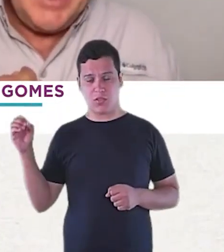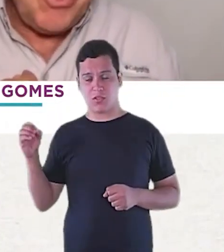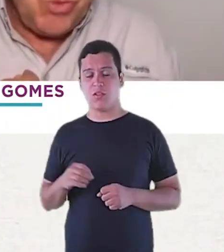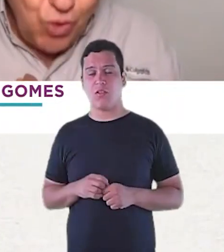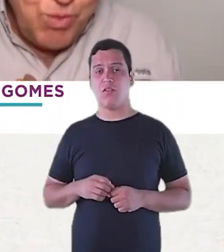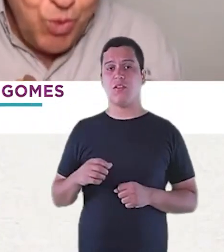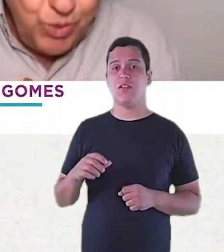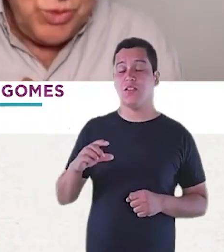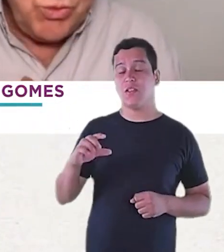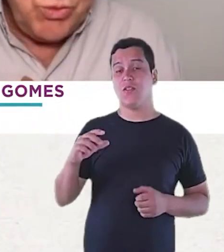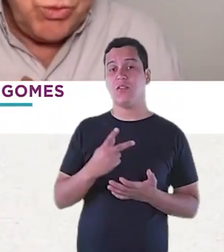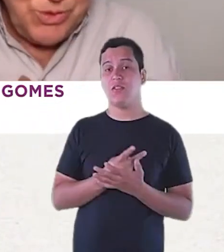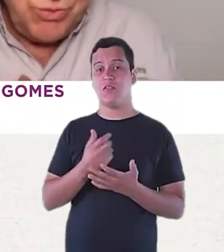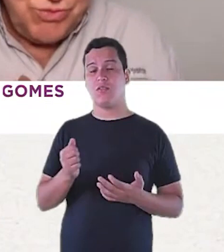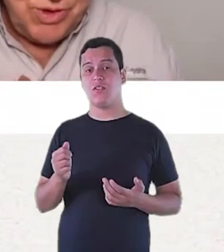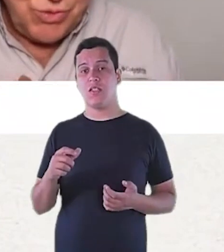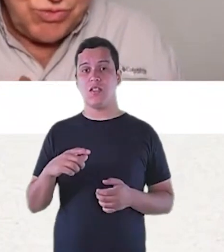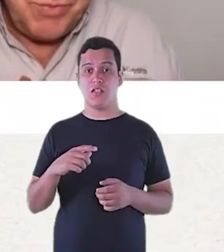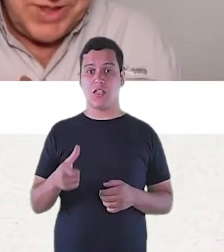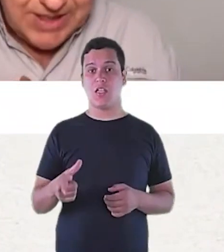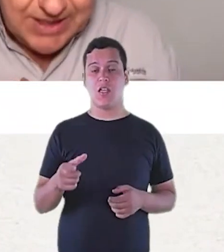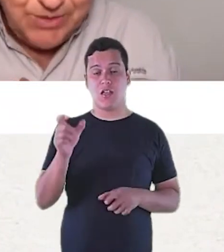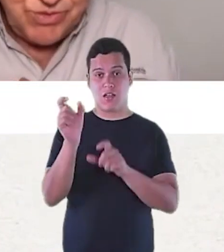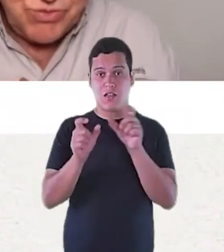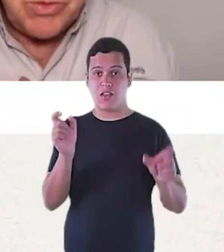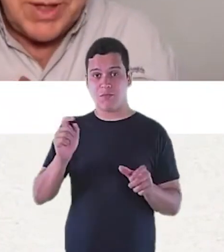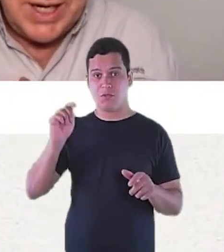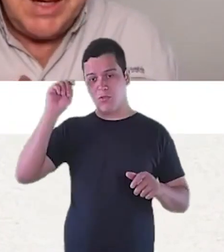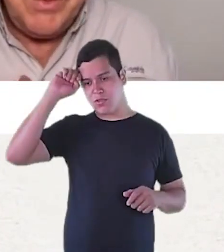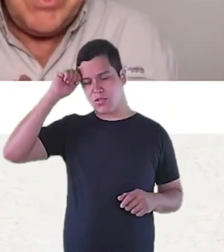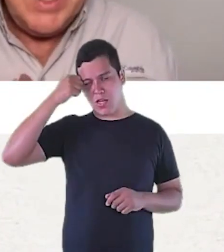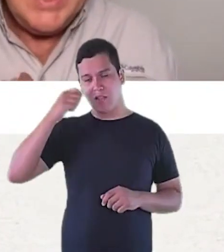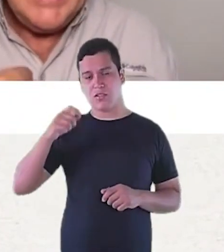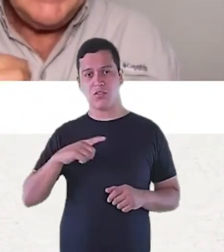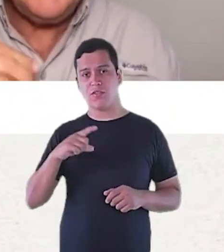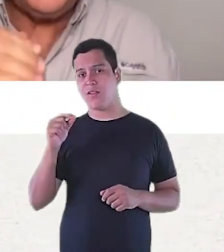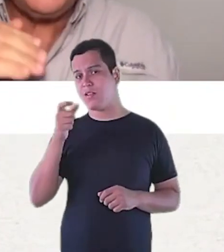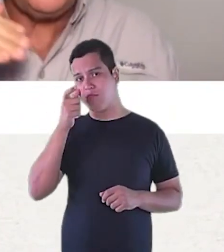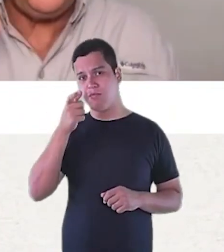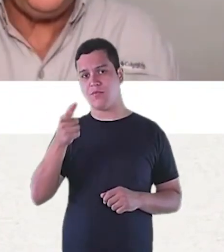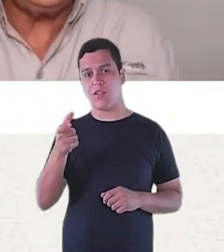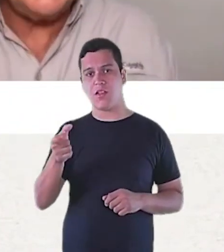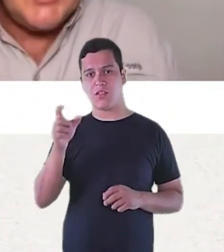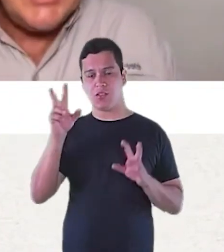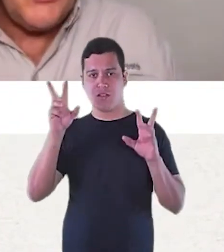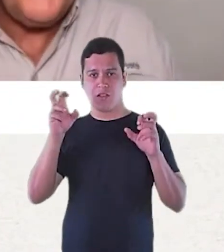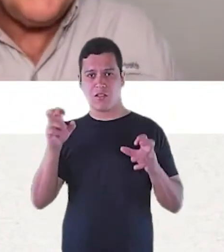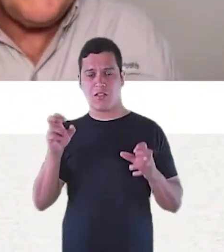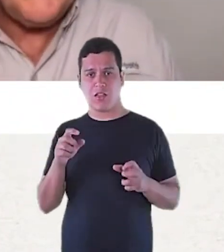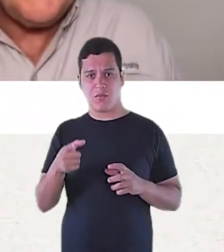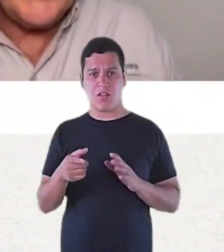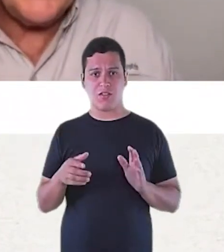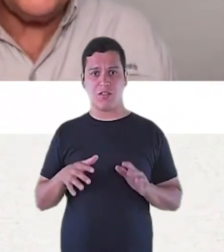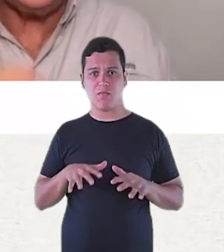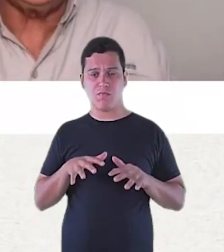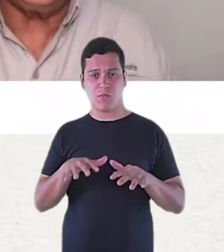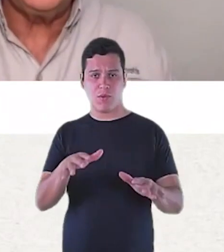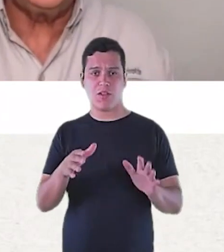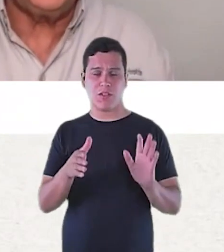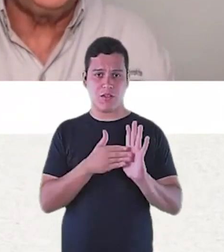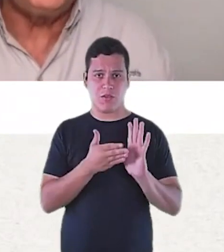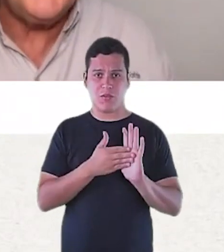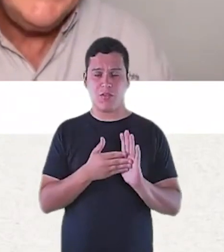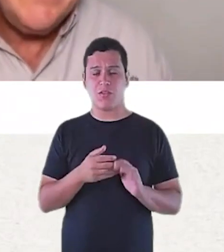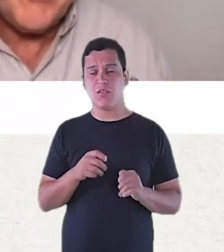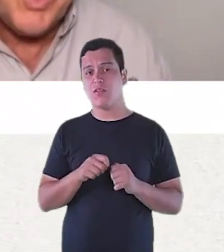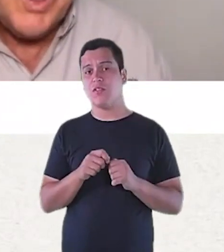que interessou muito aos negros, aos africanos, aos escravos, e selou o destino oficial da escravidão, que foi o